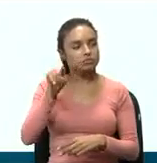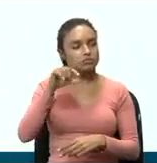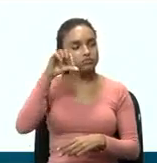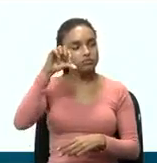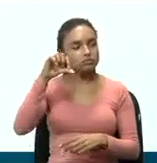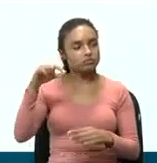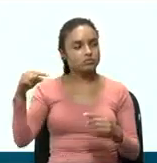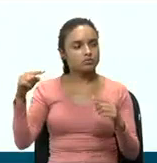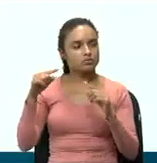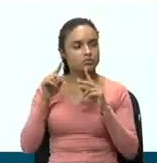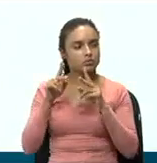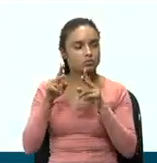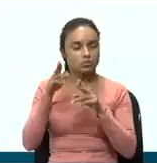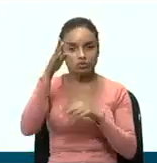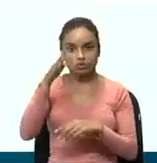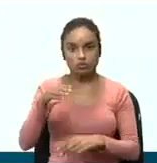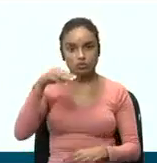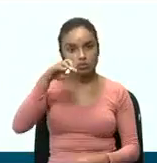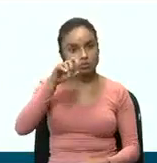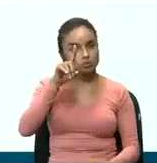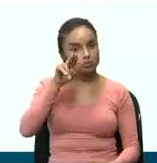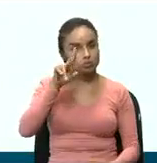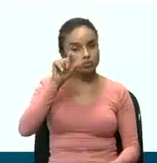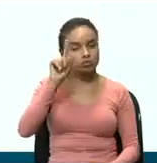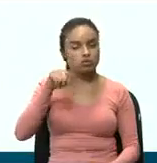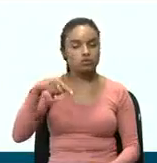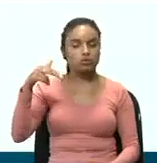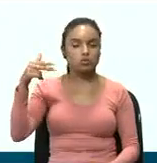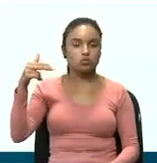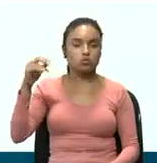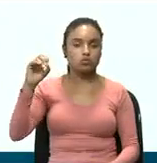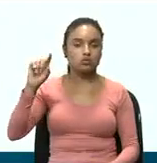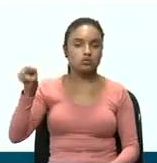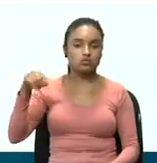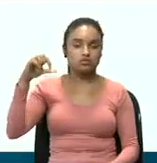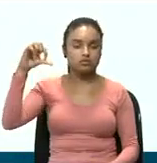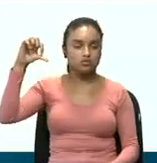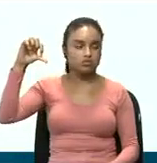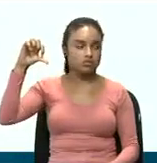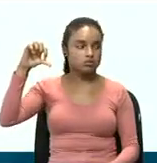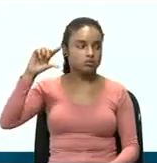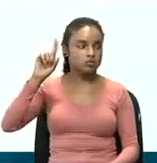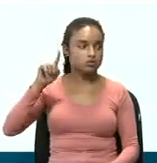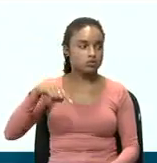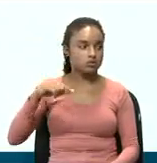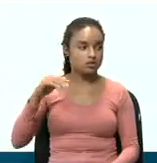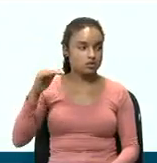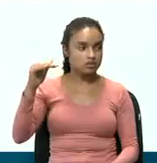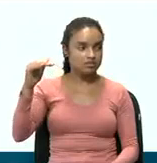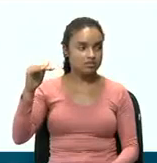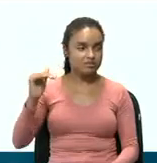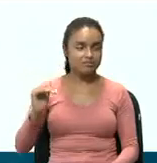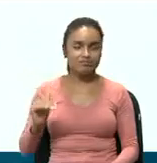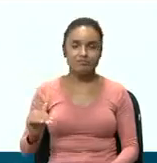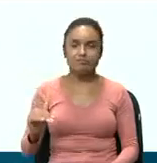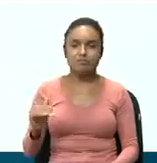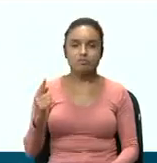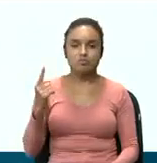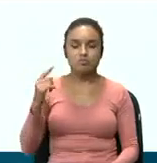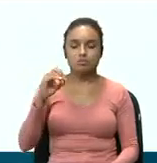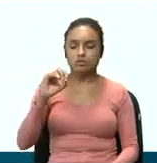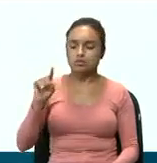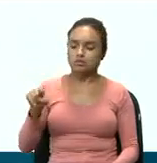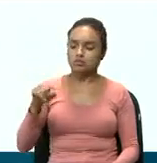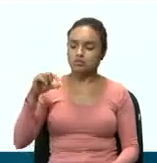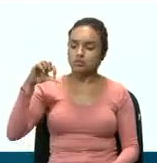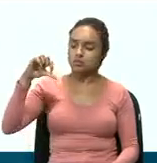0,9. E 0,9 é o quê? É menor que 1. Então,